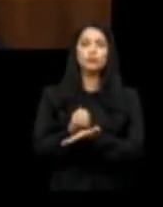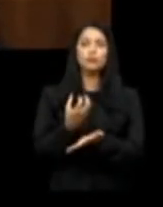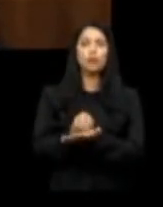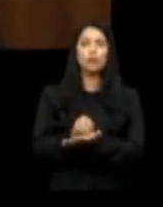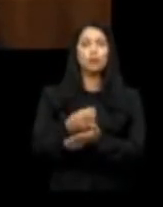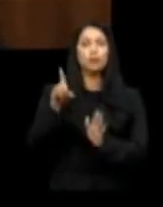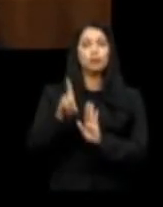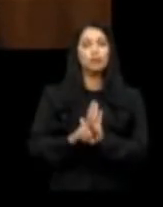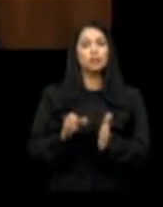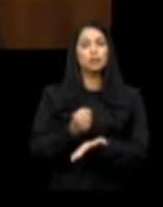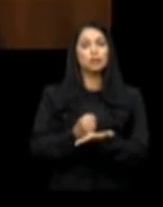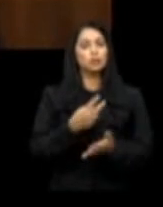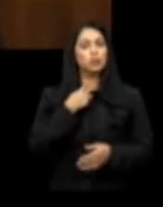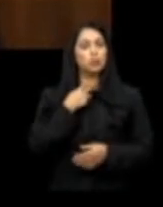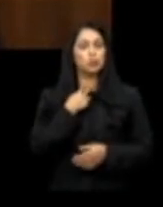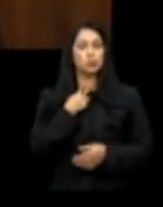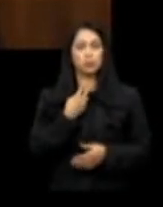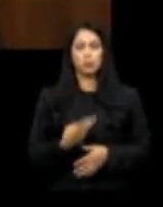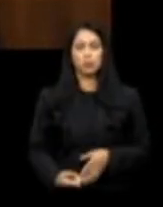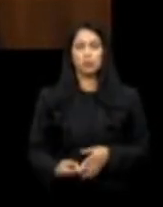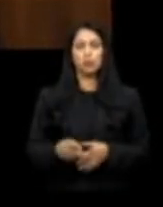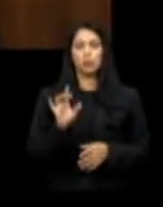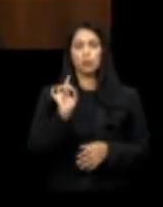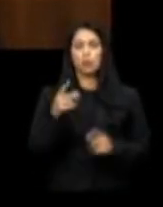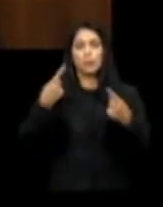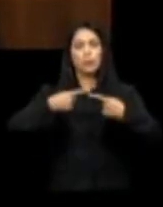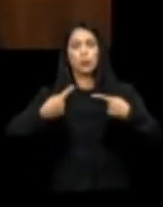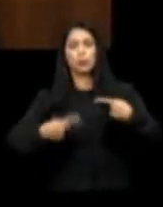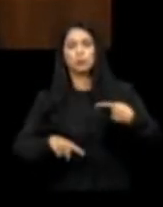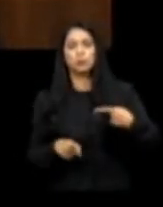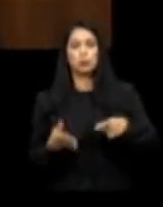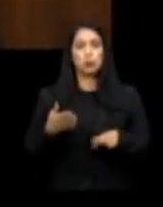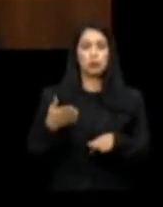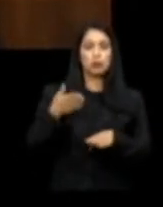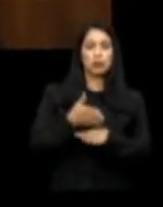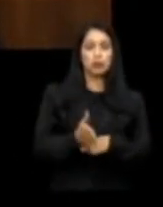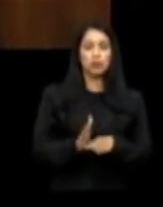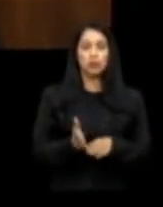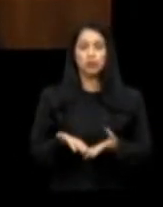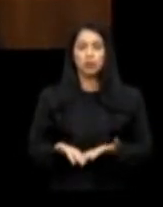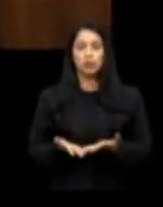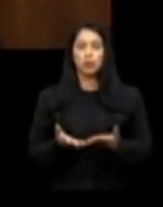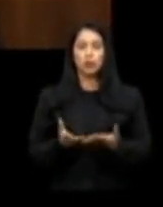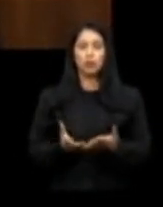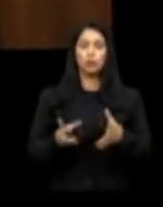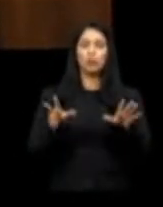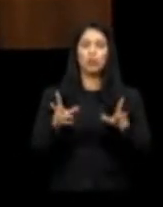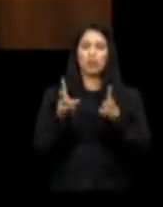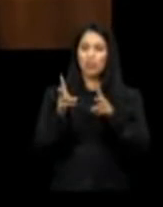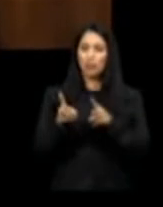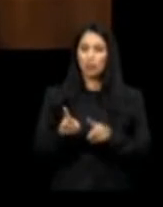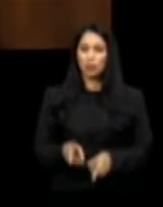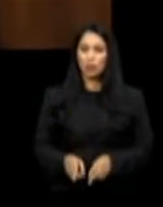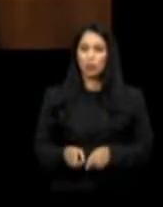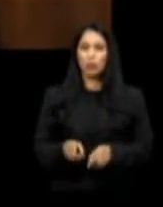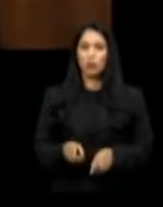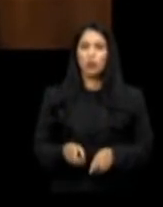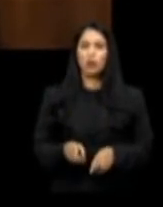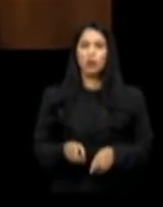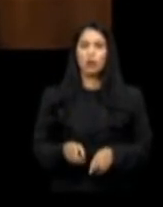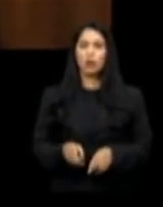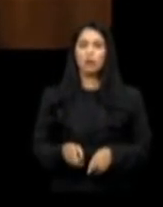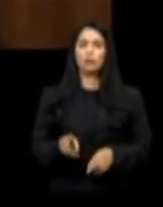fundamentais não podem, portanto, ser considerados apenas como proibições de intervenção, que expressam igualmente um postulado